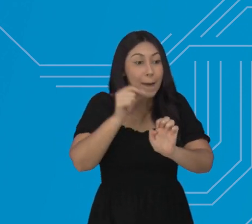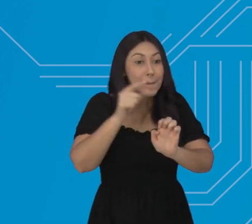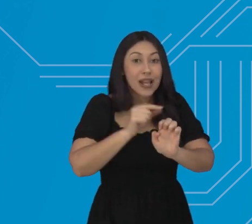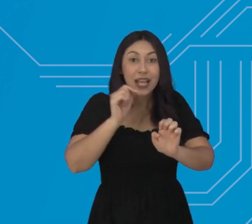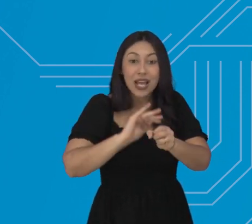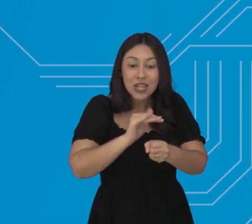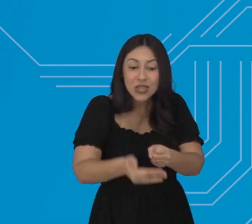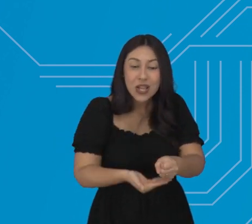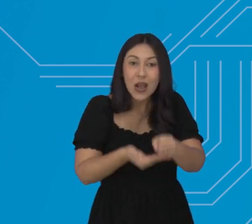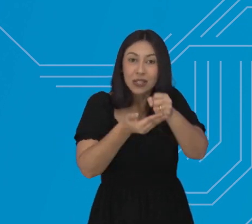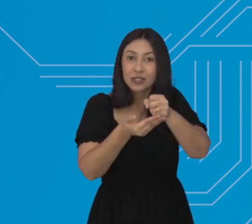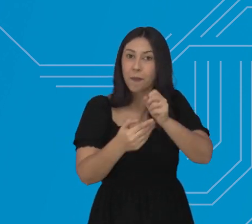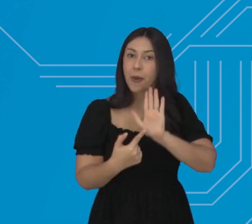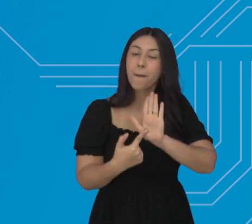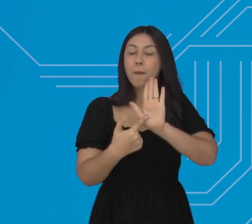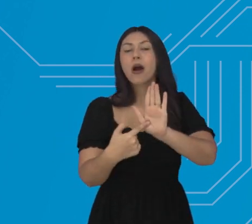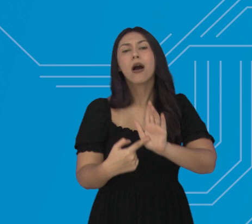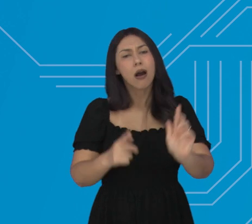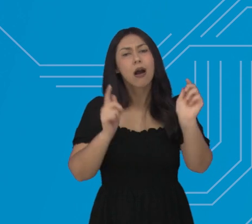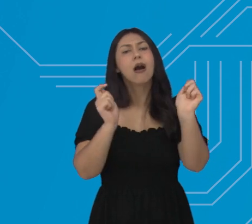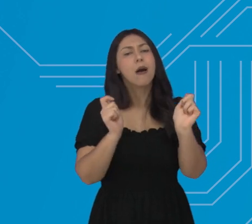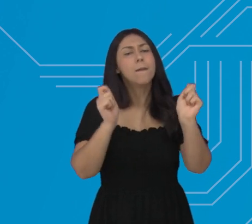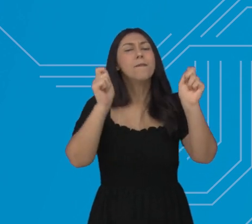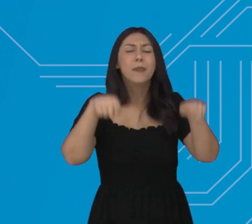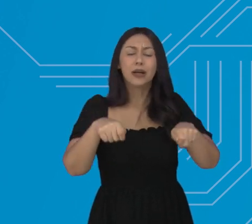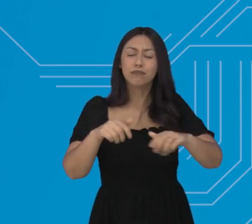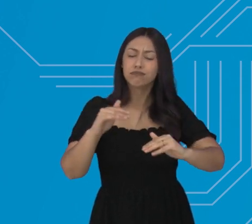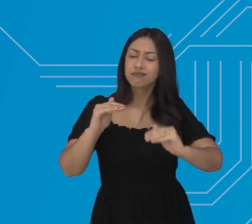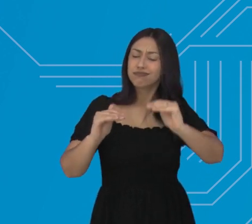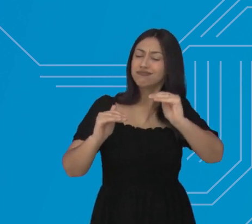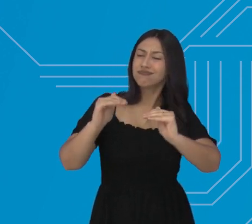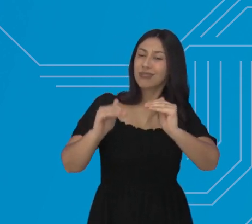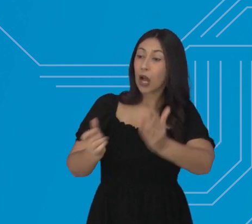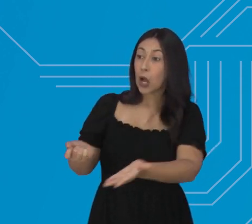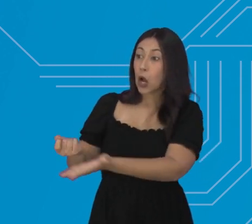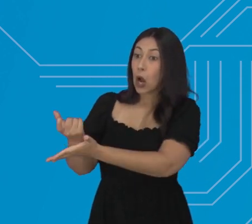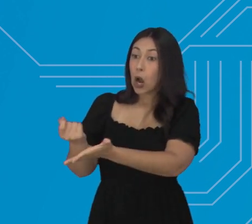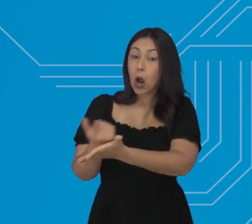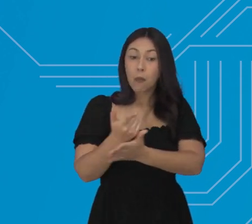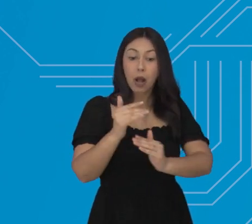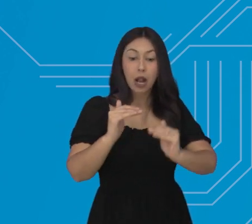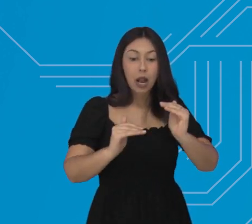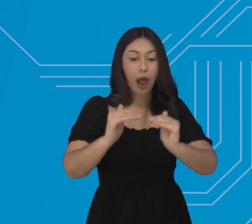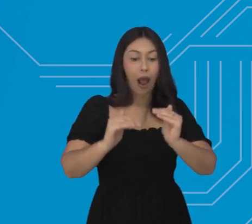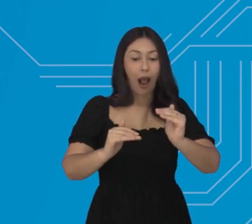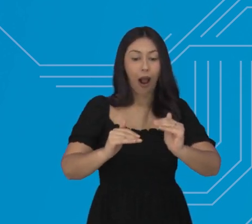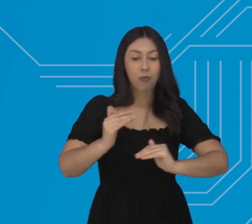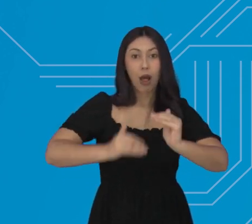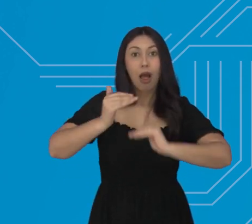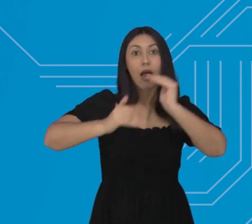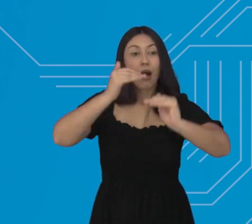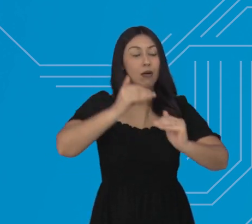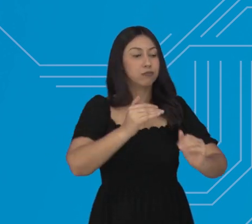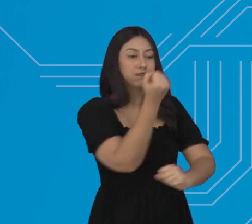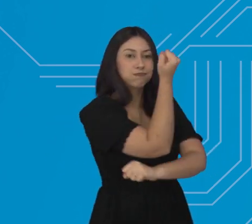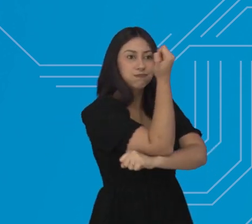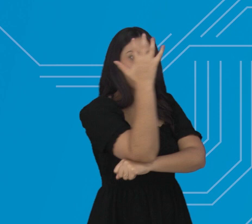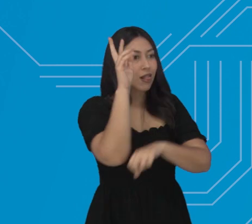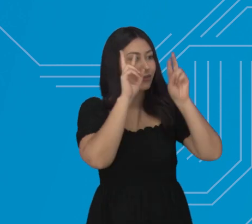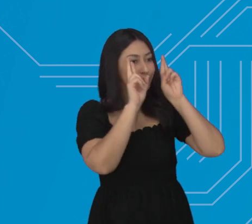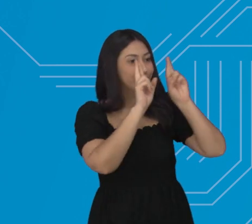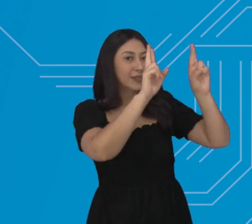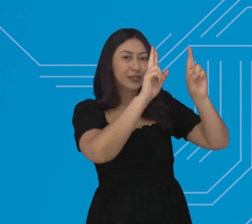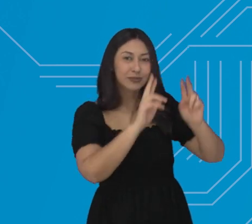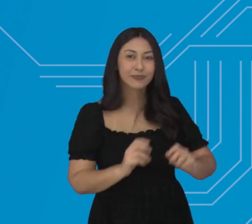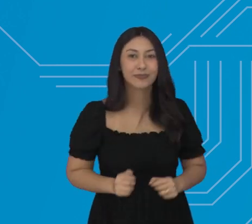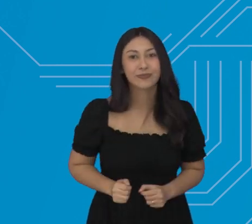e empreendedorismo de maneira sustentável é mostrar que é possível manter um equilíbrio entre consumo, desenvolvimento e